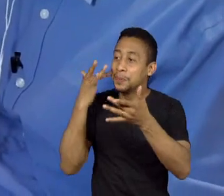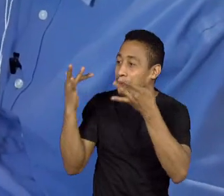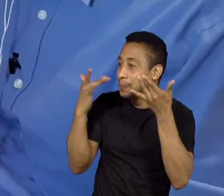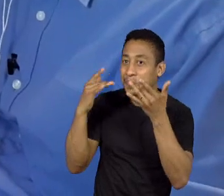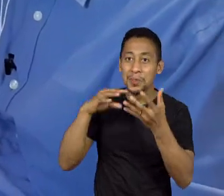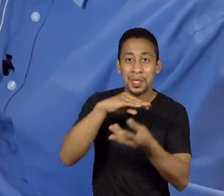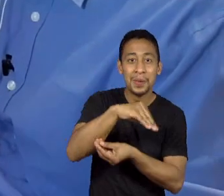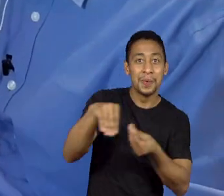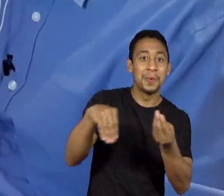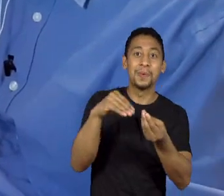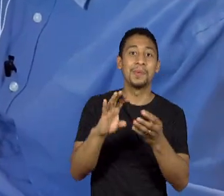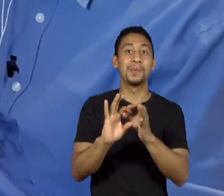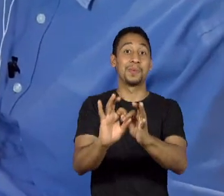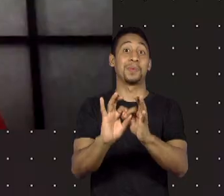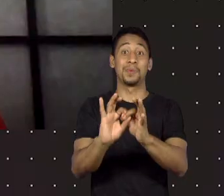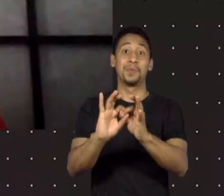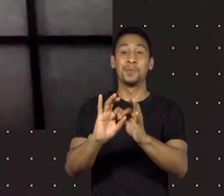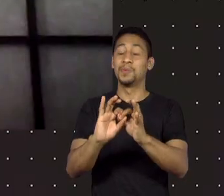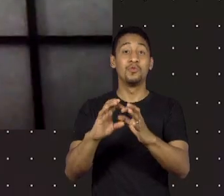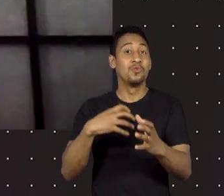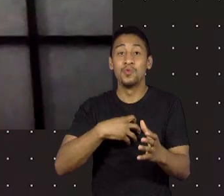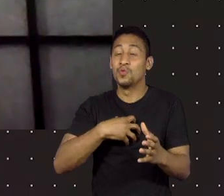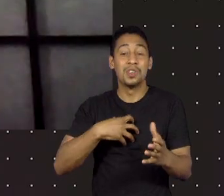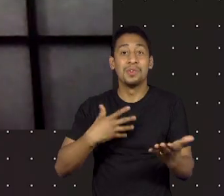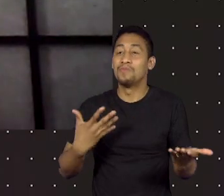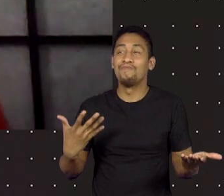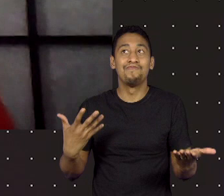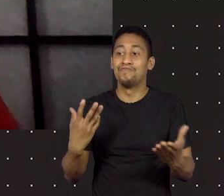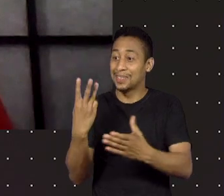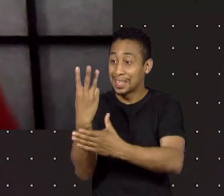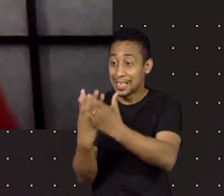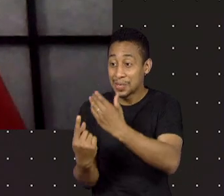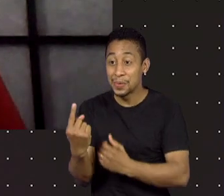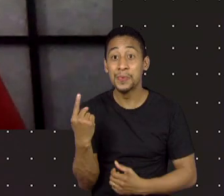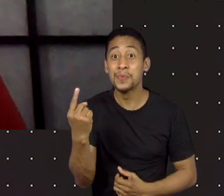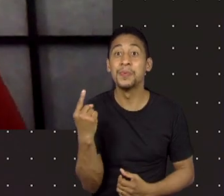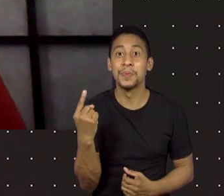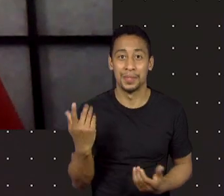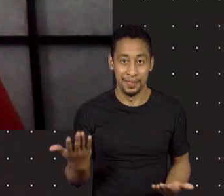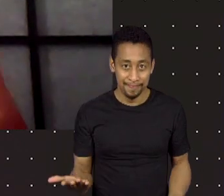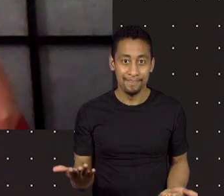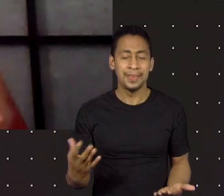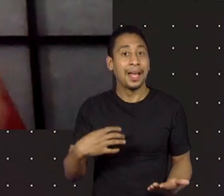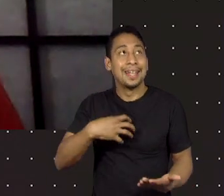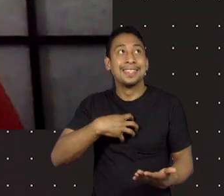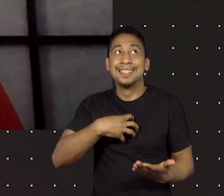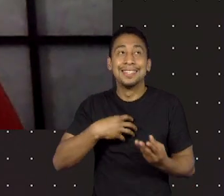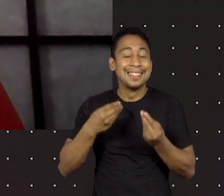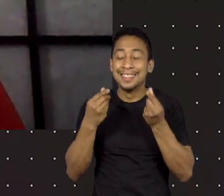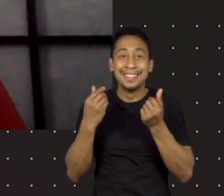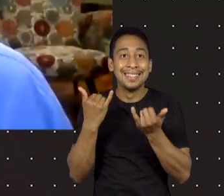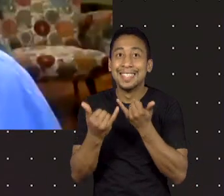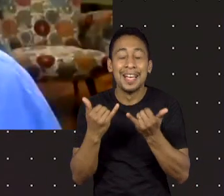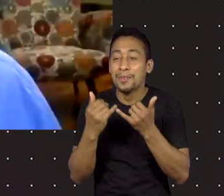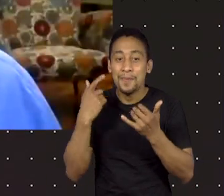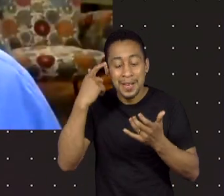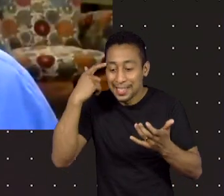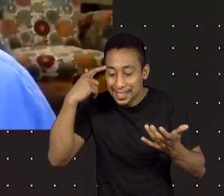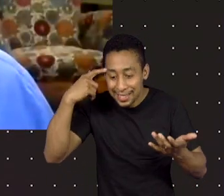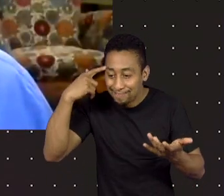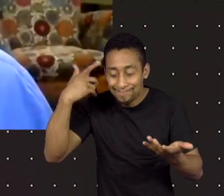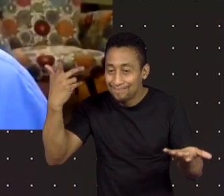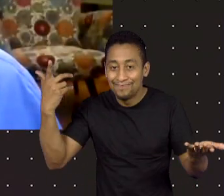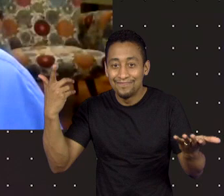forma muito única, porque como ele tinha essa coisa meio duende, sabe?